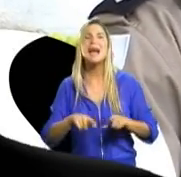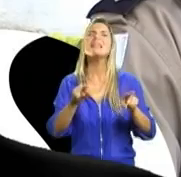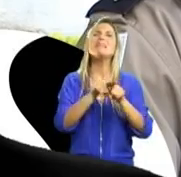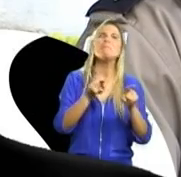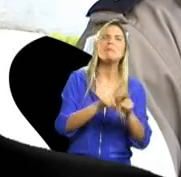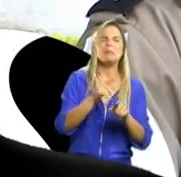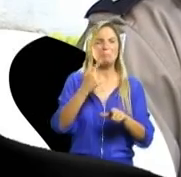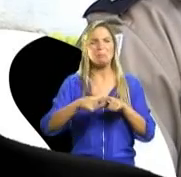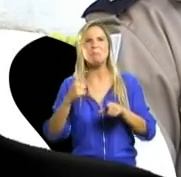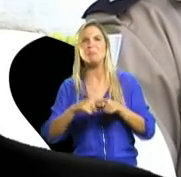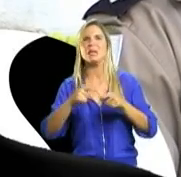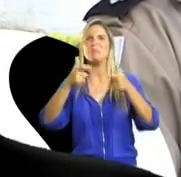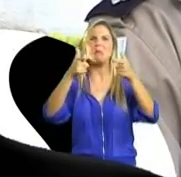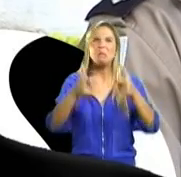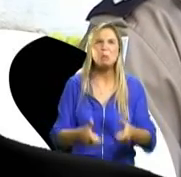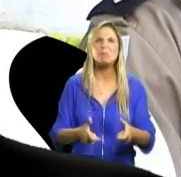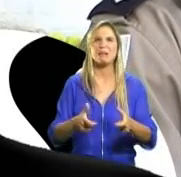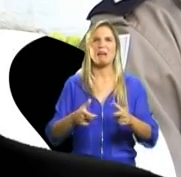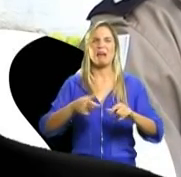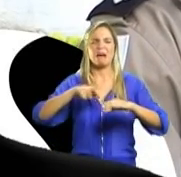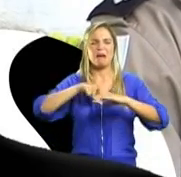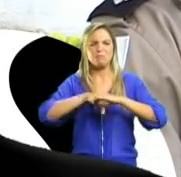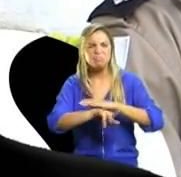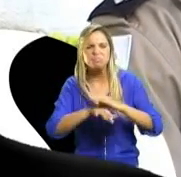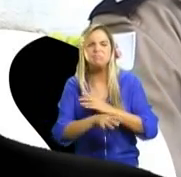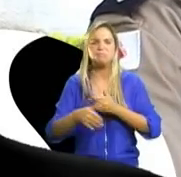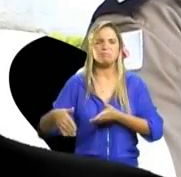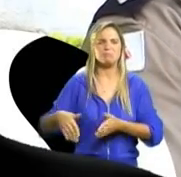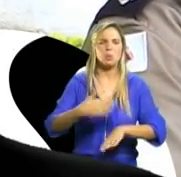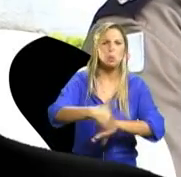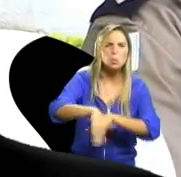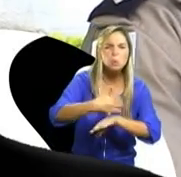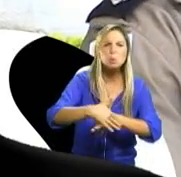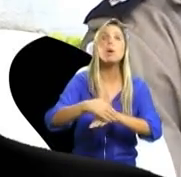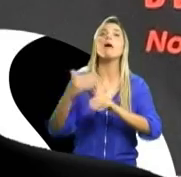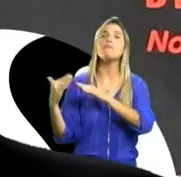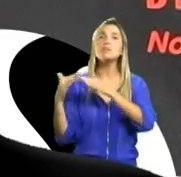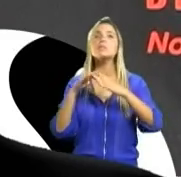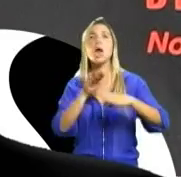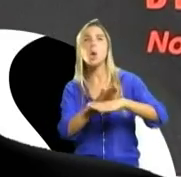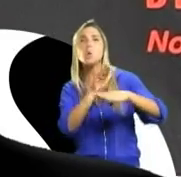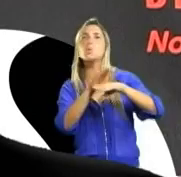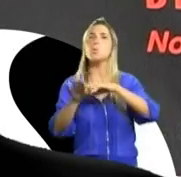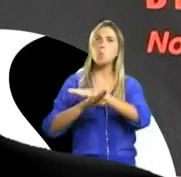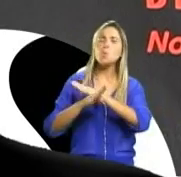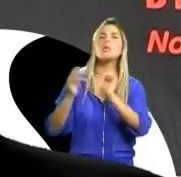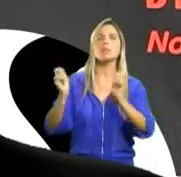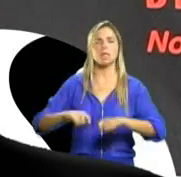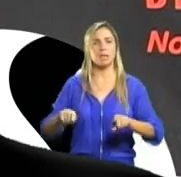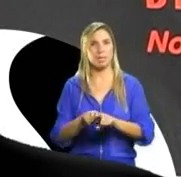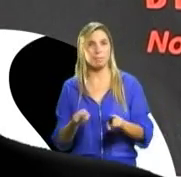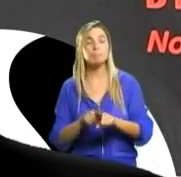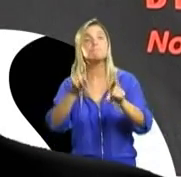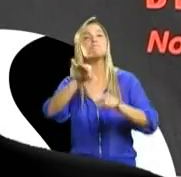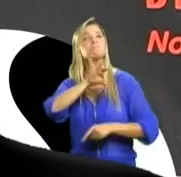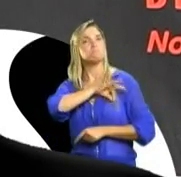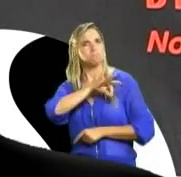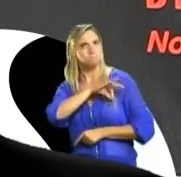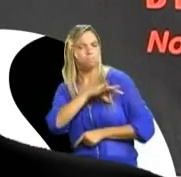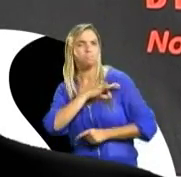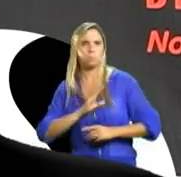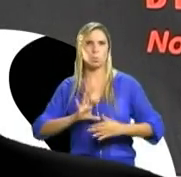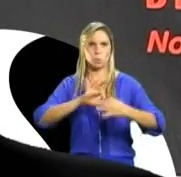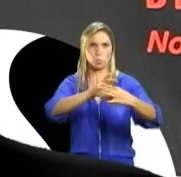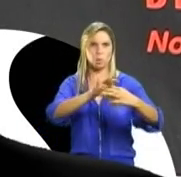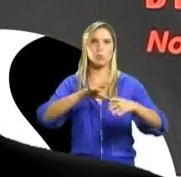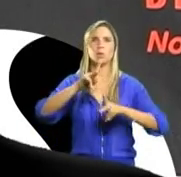infraestrutura têm se conseguido resolver até após a implantação das redes. A equipe da Polícia Comunitária desenvolve também